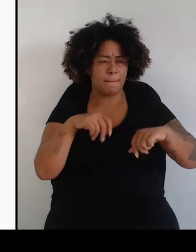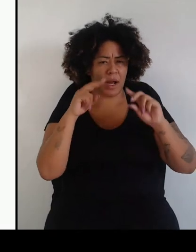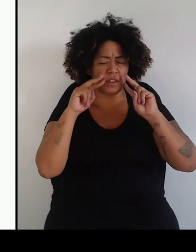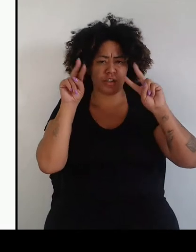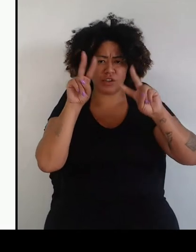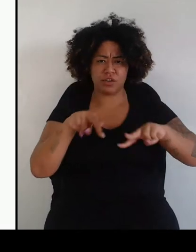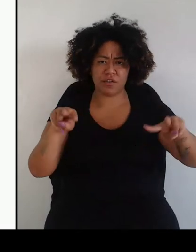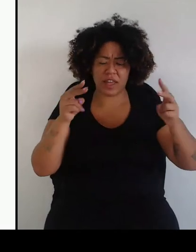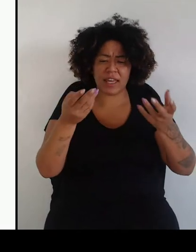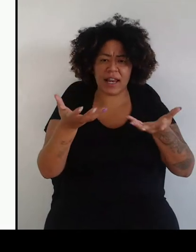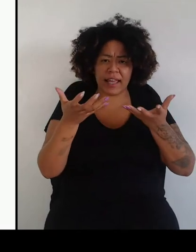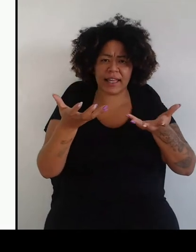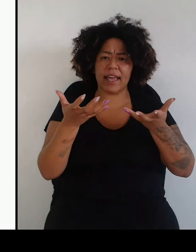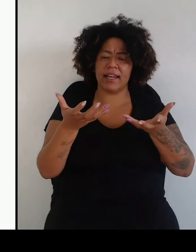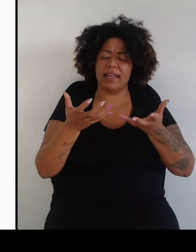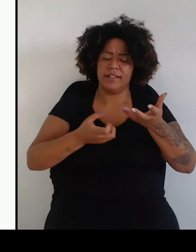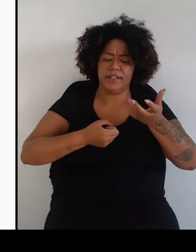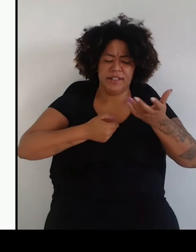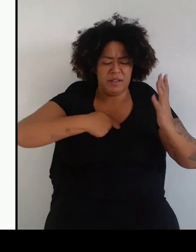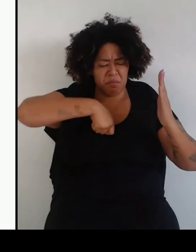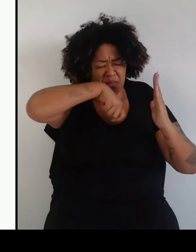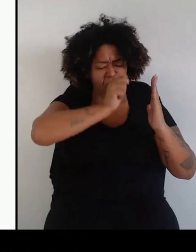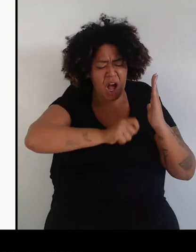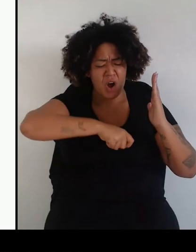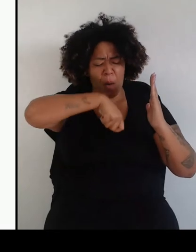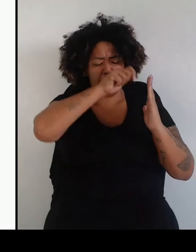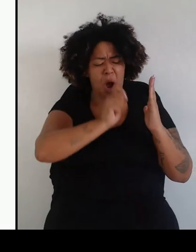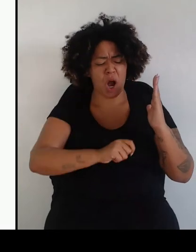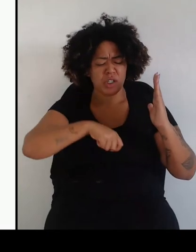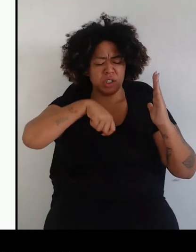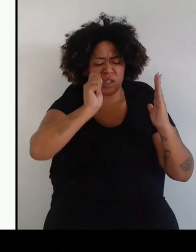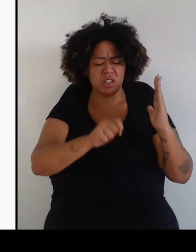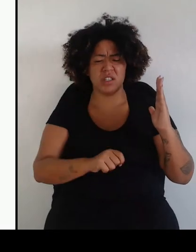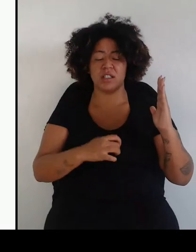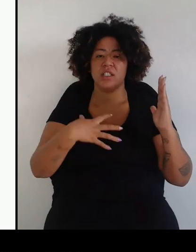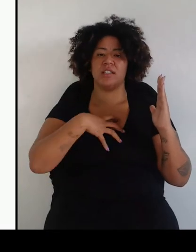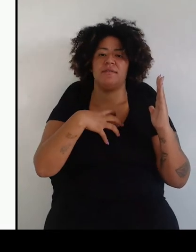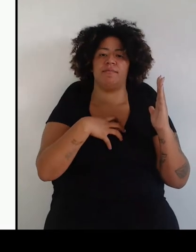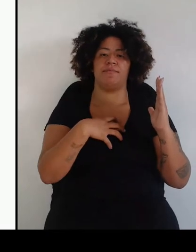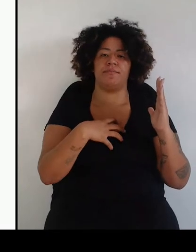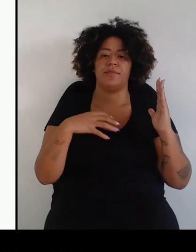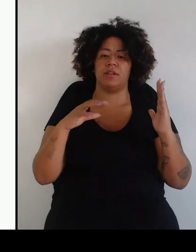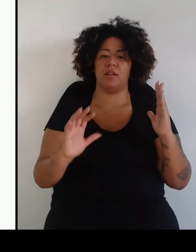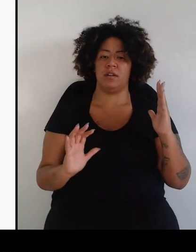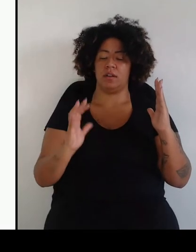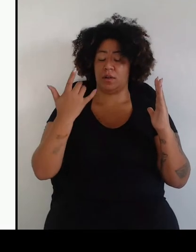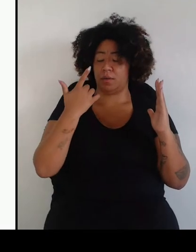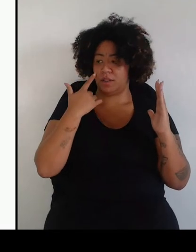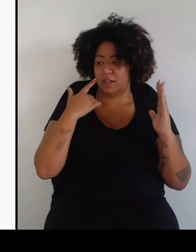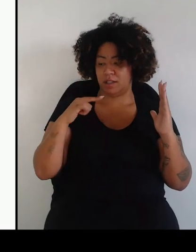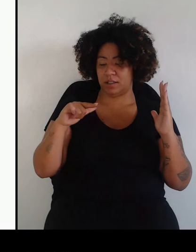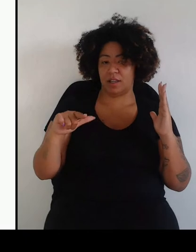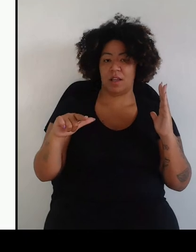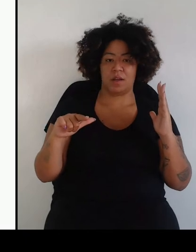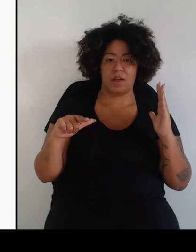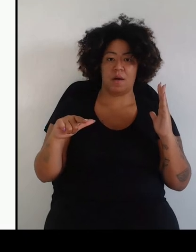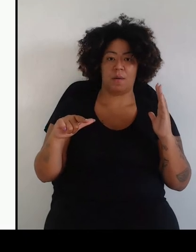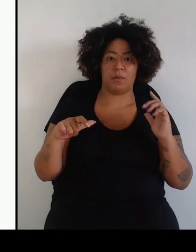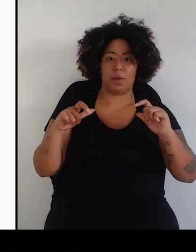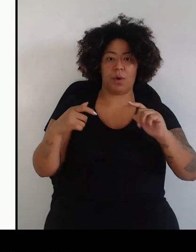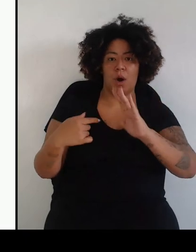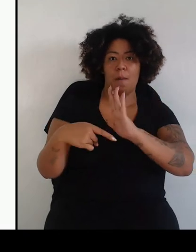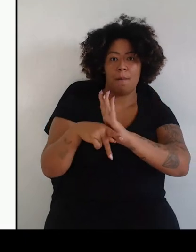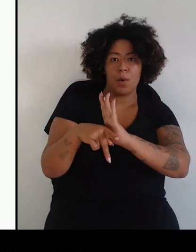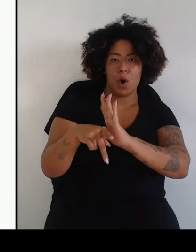o sentimento de perda o evento que ocorreu na anonimidade de um quarto de hotel